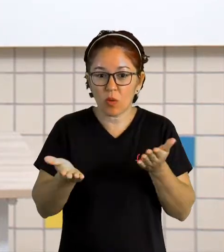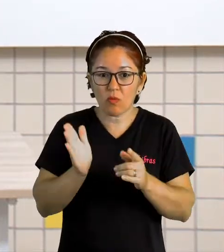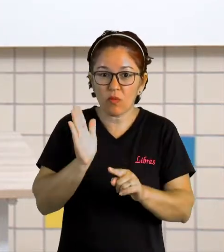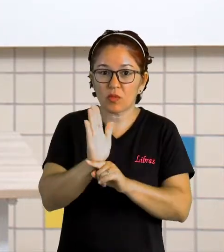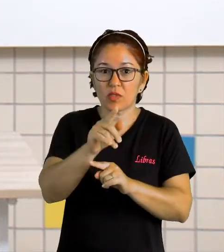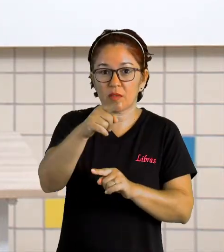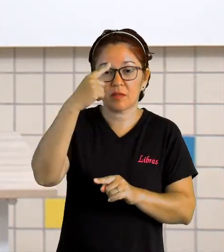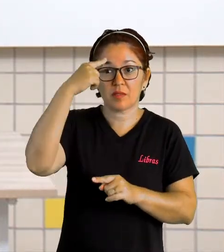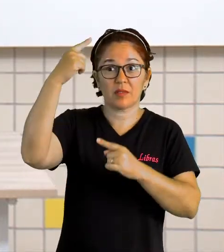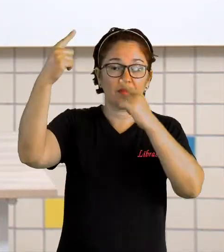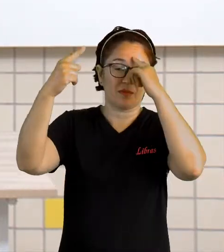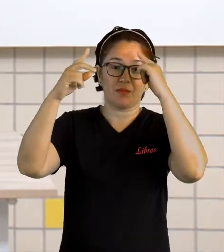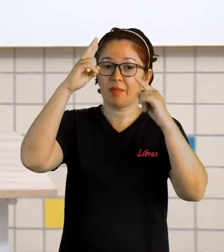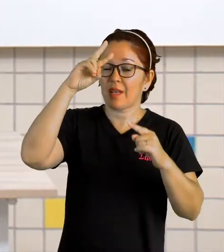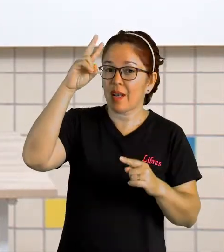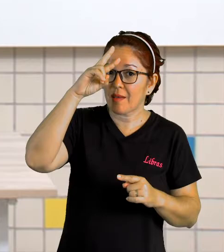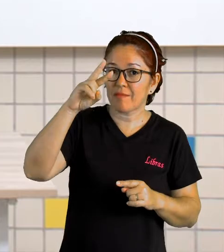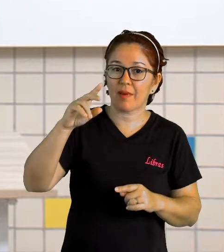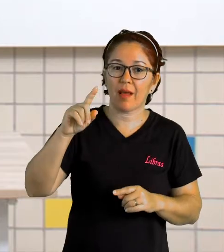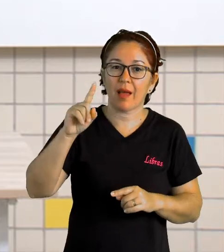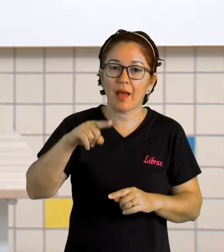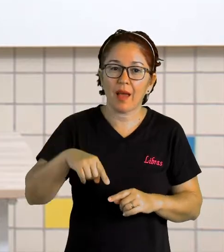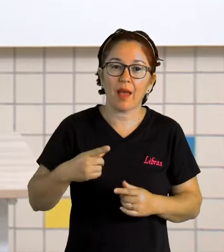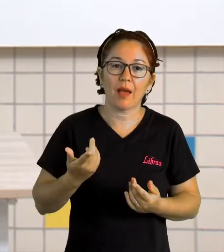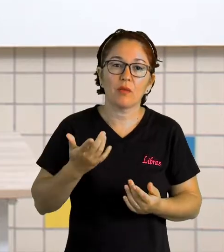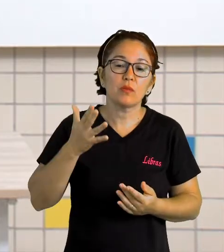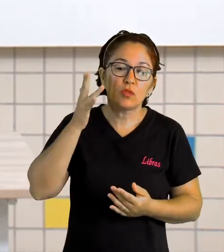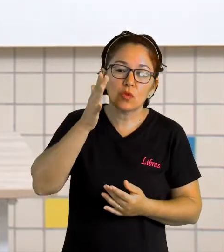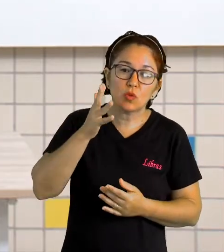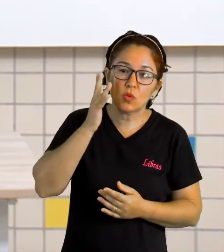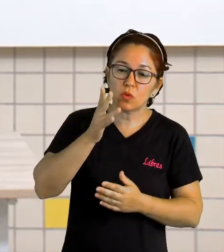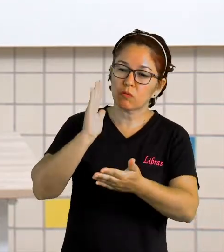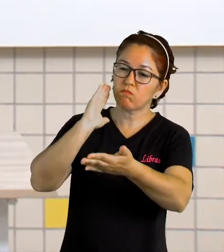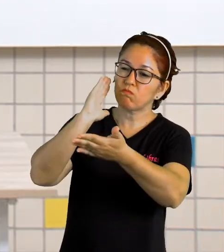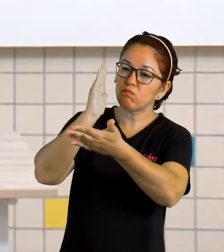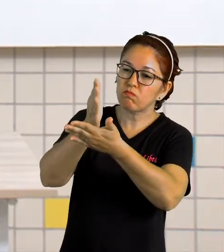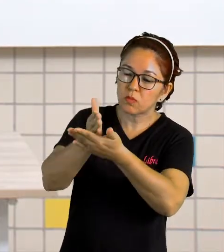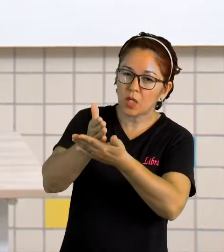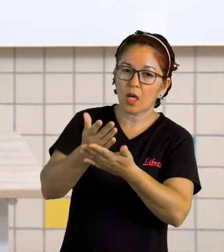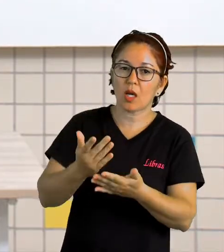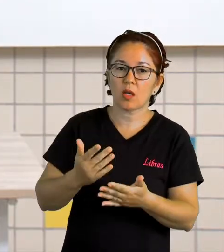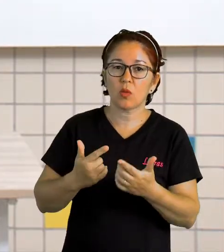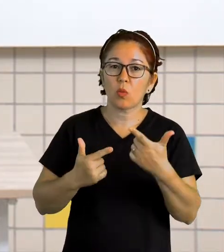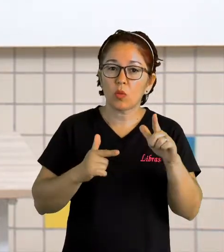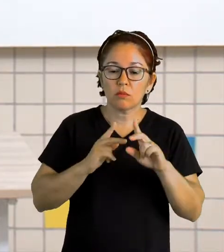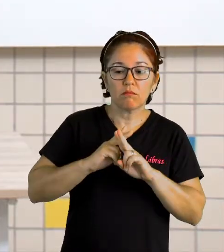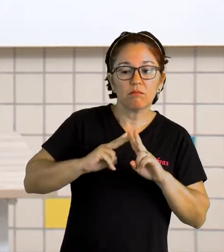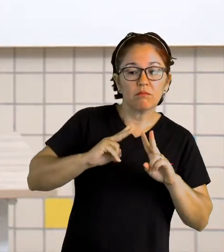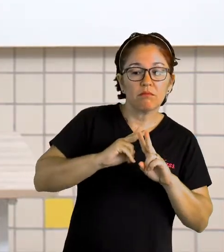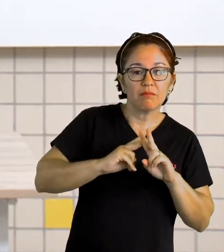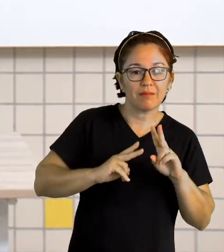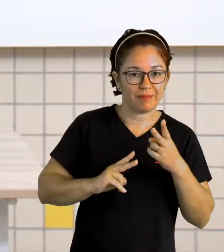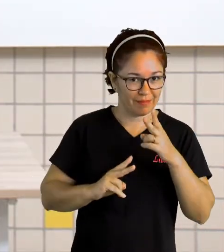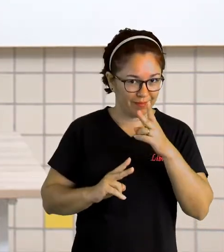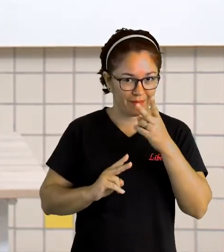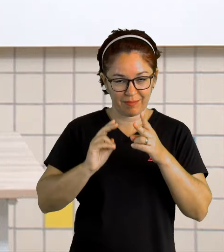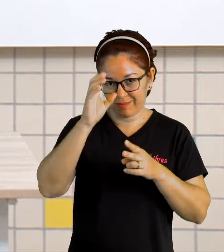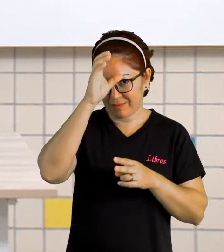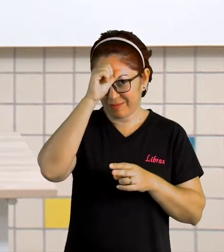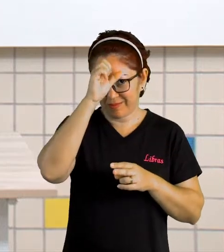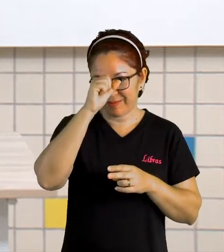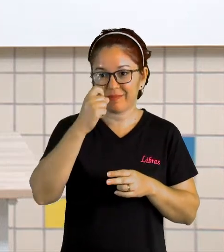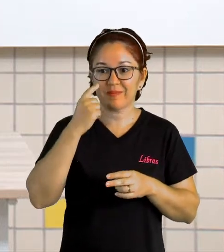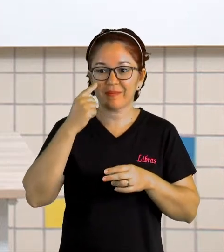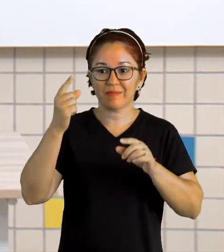isso, discurso direto e indireto. Olha aí na tela comigo, vai aparecer uma tirinha aí, acompanha